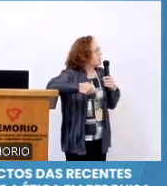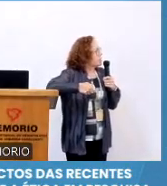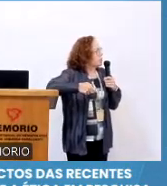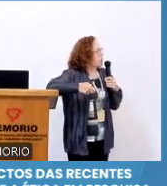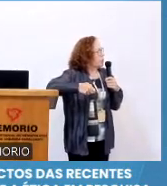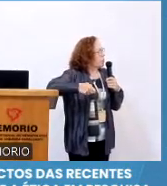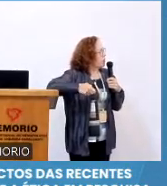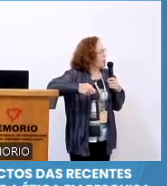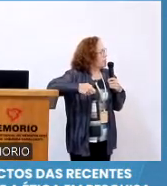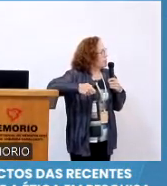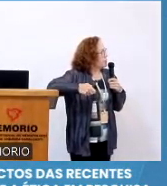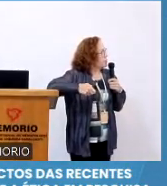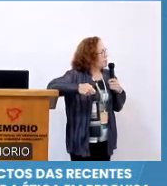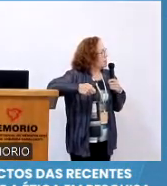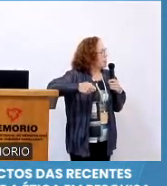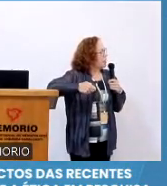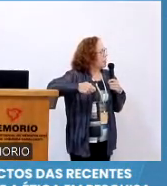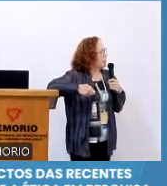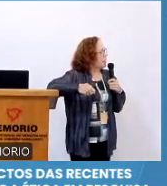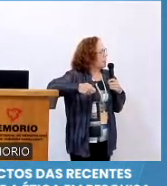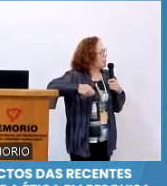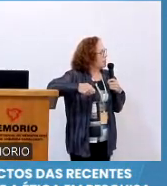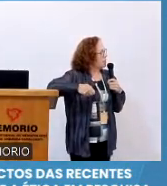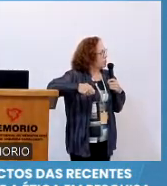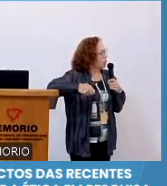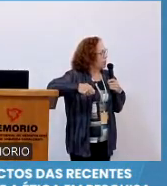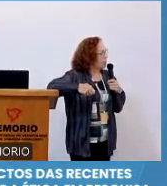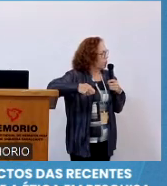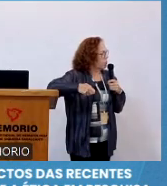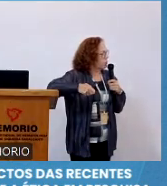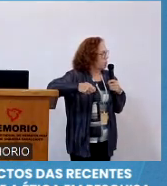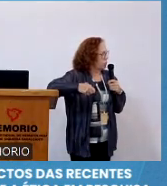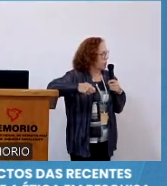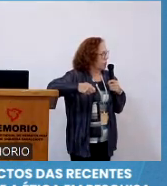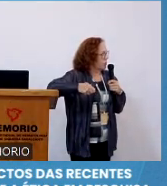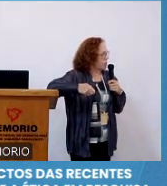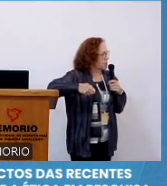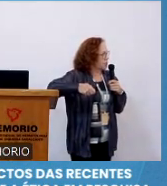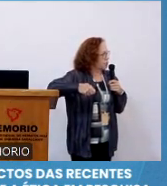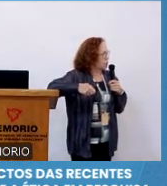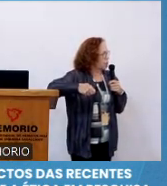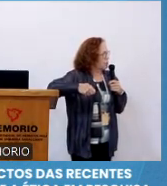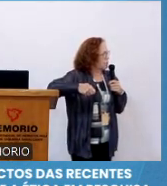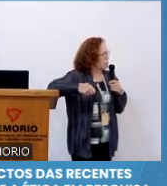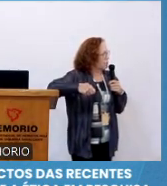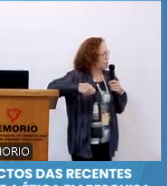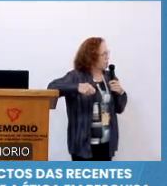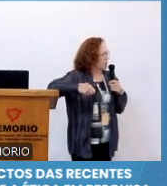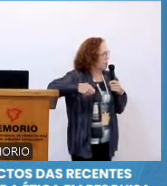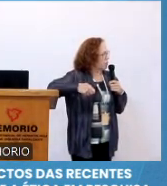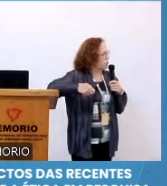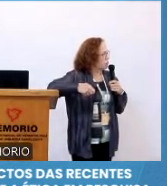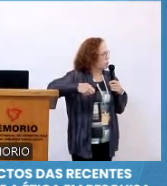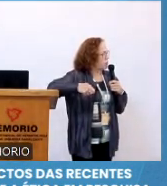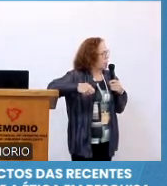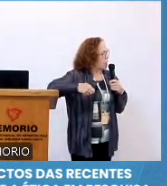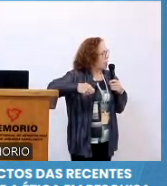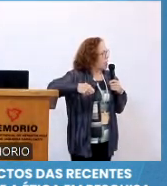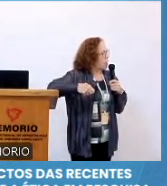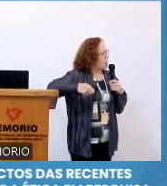Se a pesquisa não for aprovada, então um recurso, o pesquisador pode solicitar